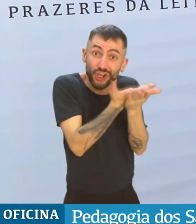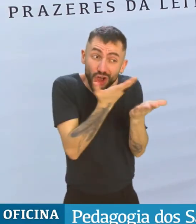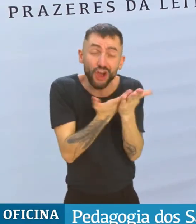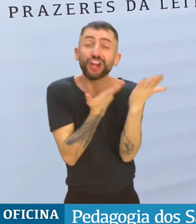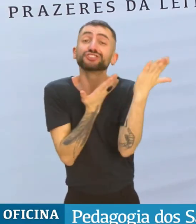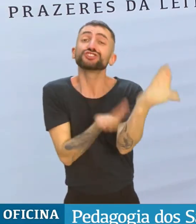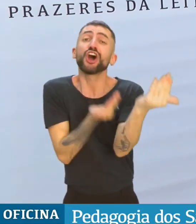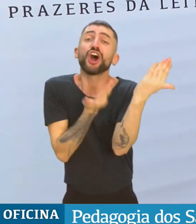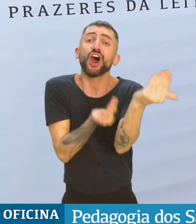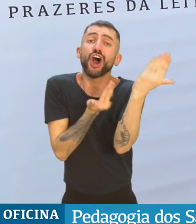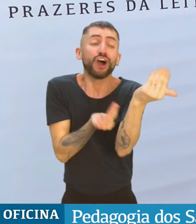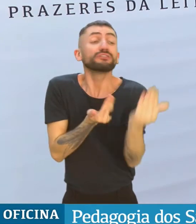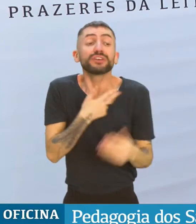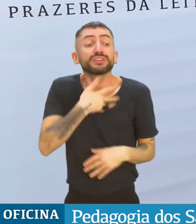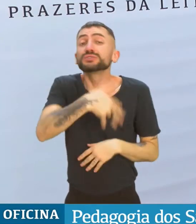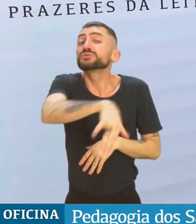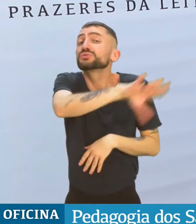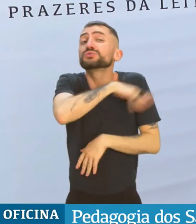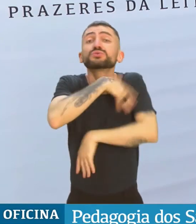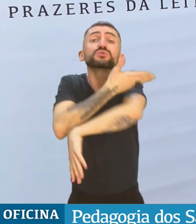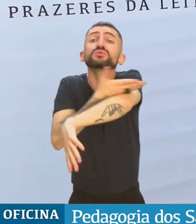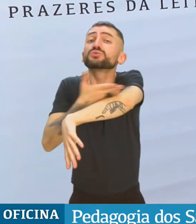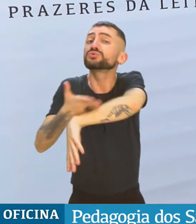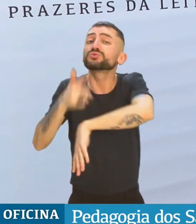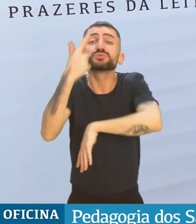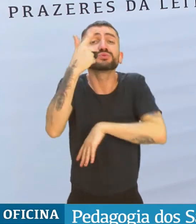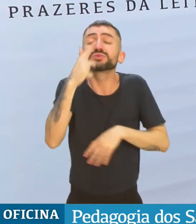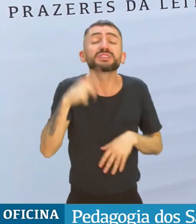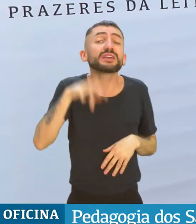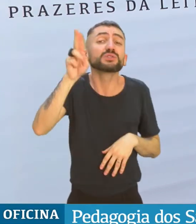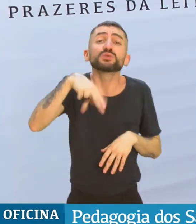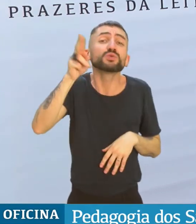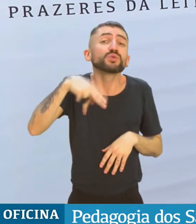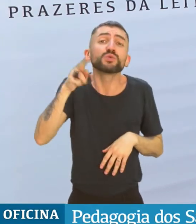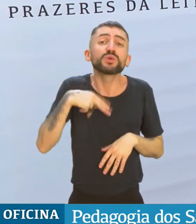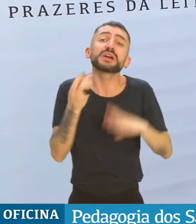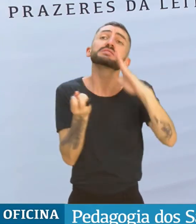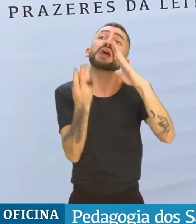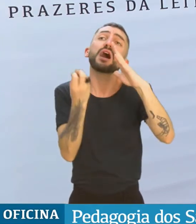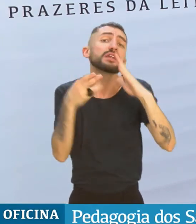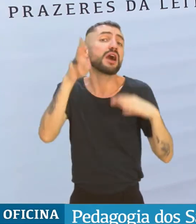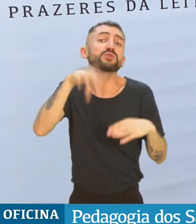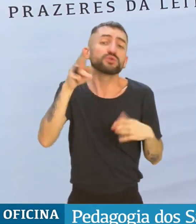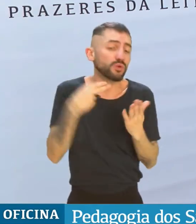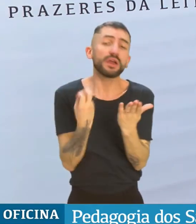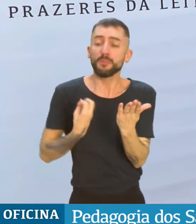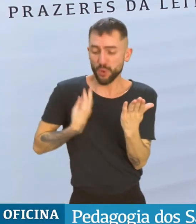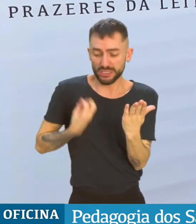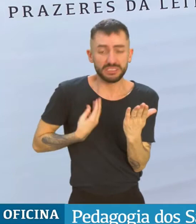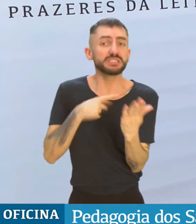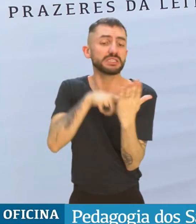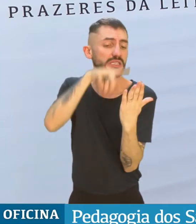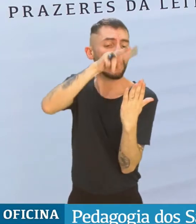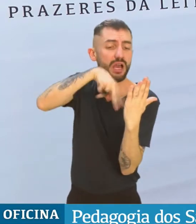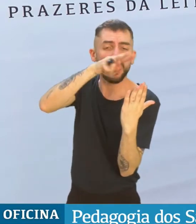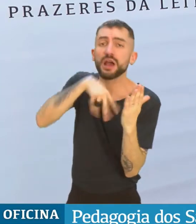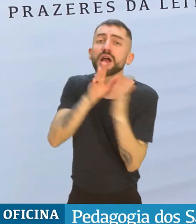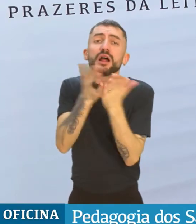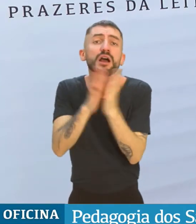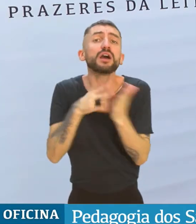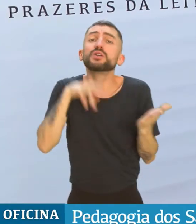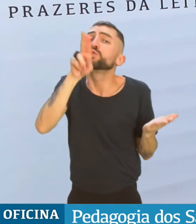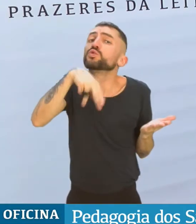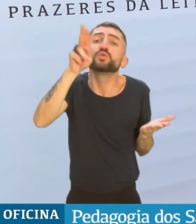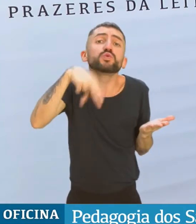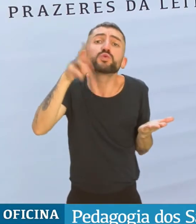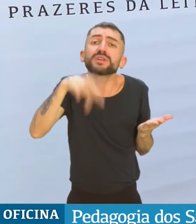jovens, adolescentes que muitas vezes não têm esse contato frequente com a poesia, com a literatura, com essa forma de fazer